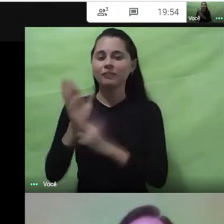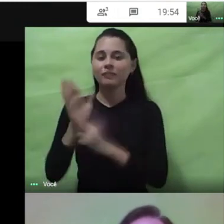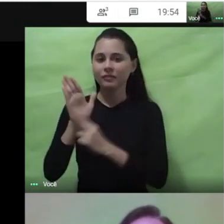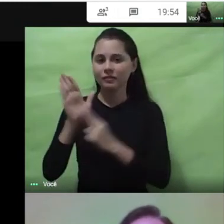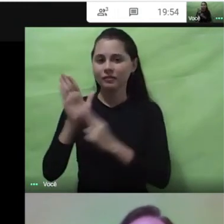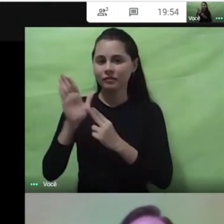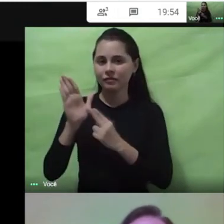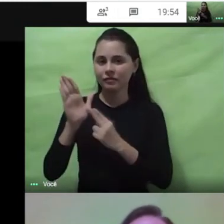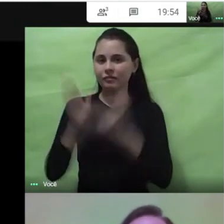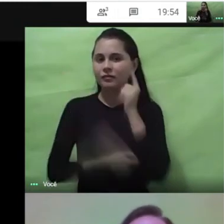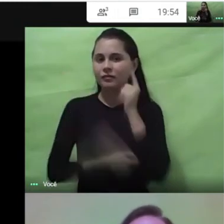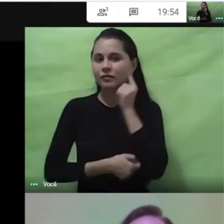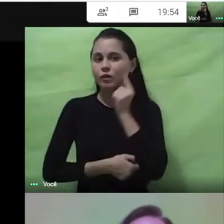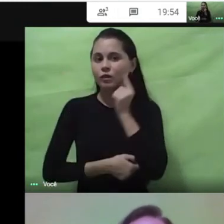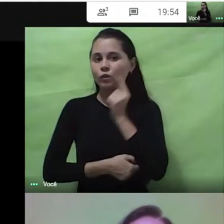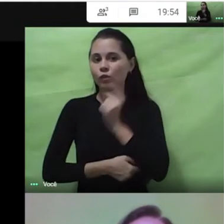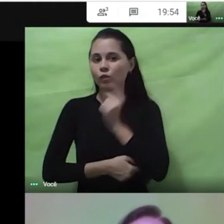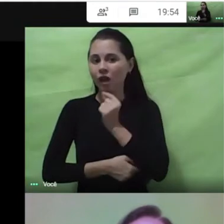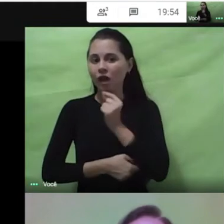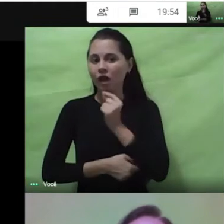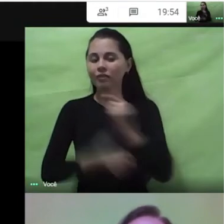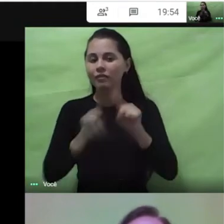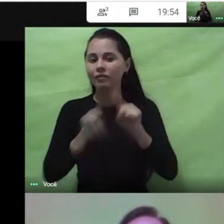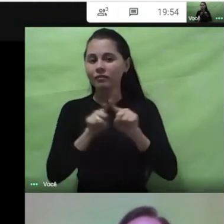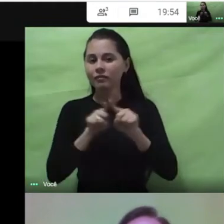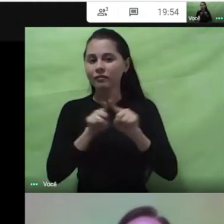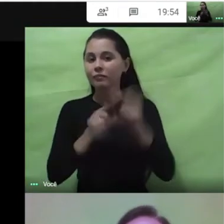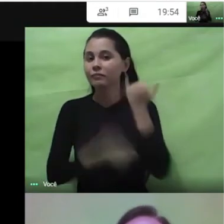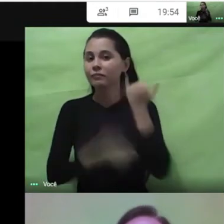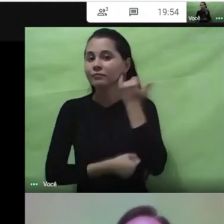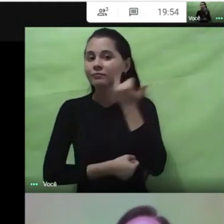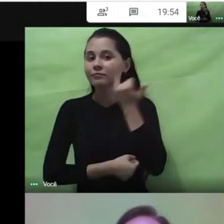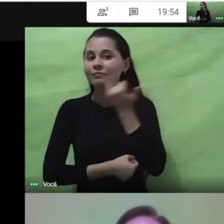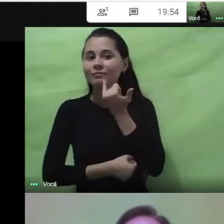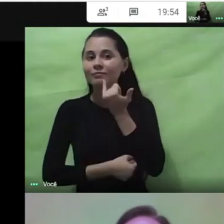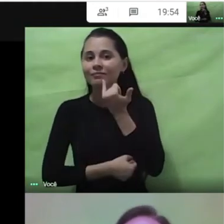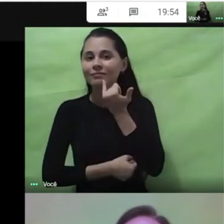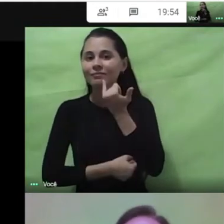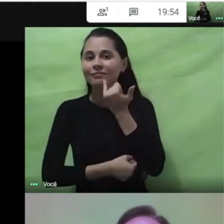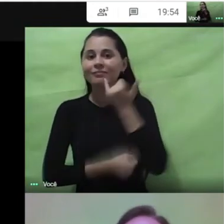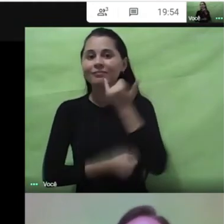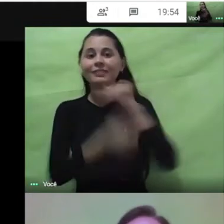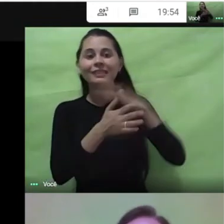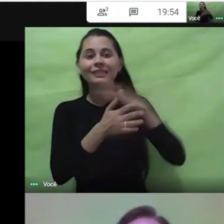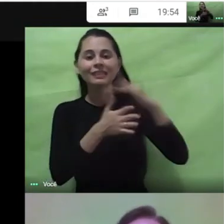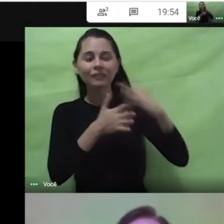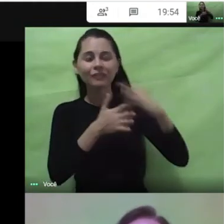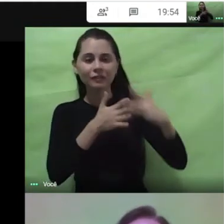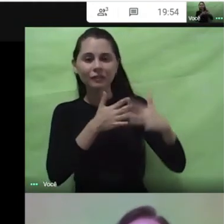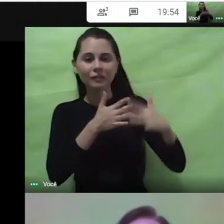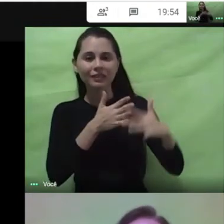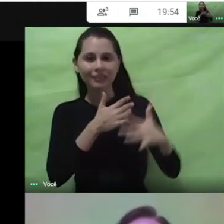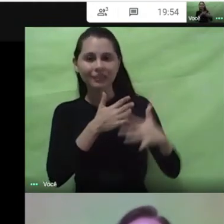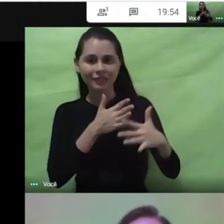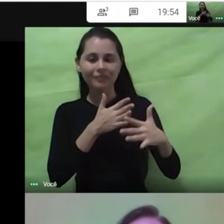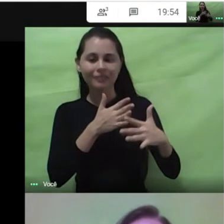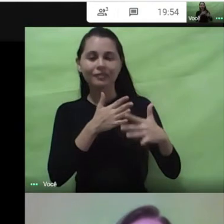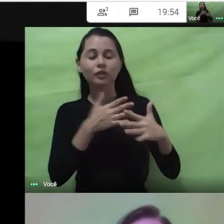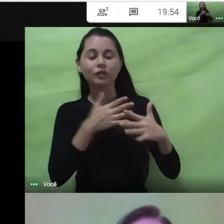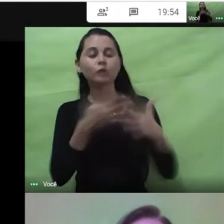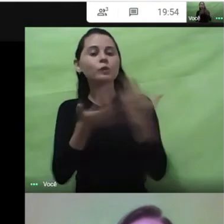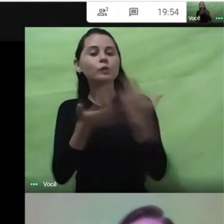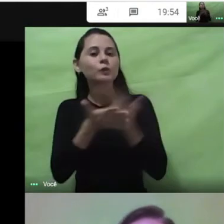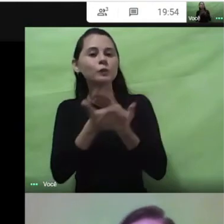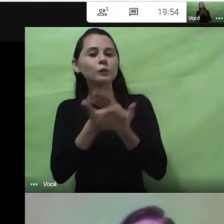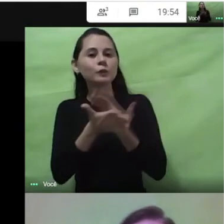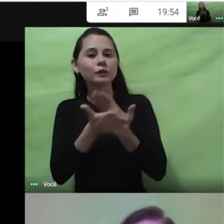Quadros e Carnop, Língua de Sinais Brasileira.